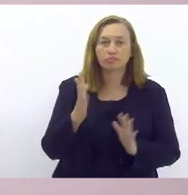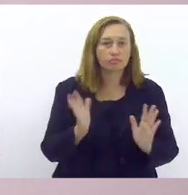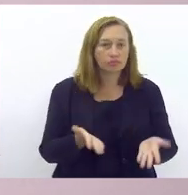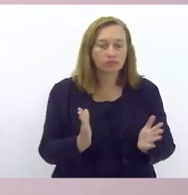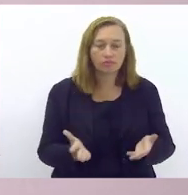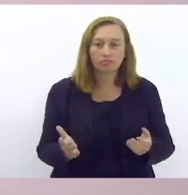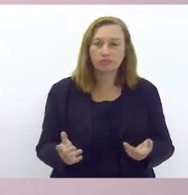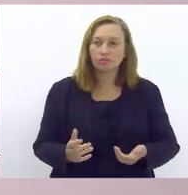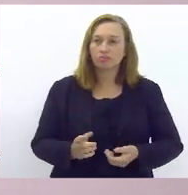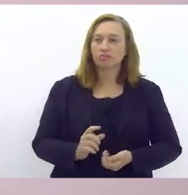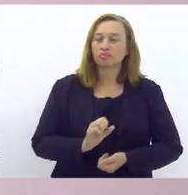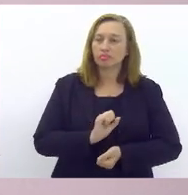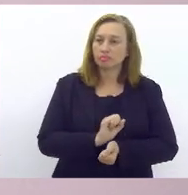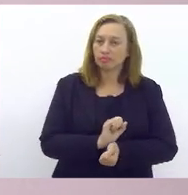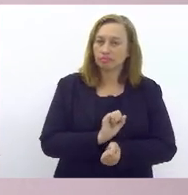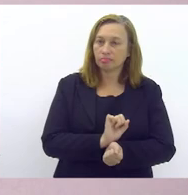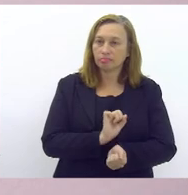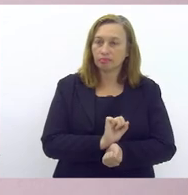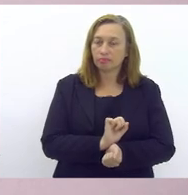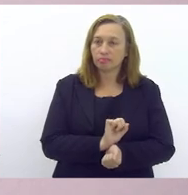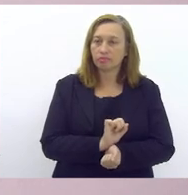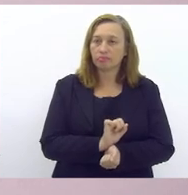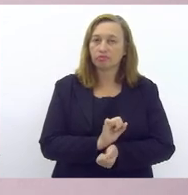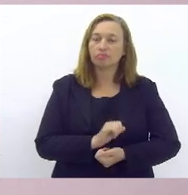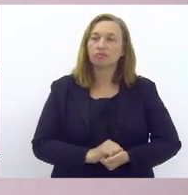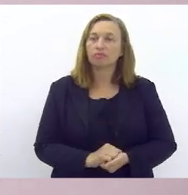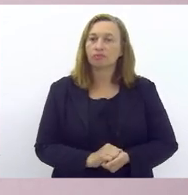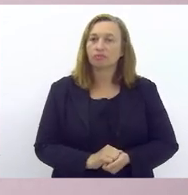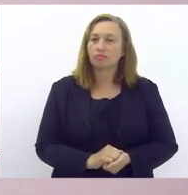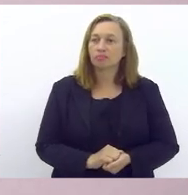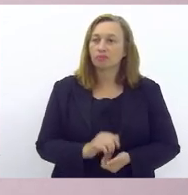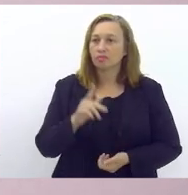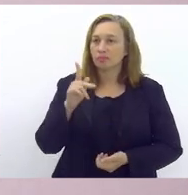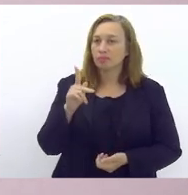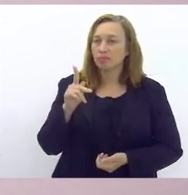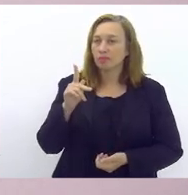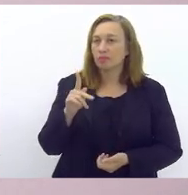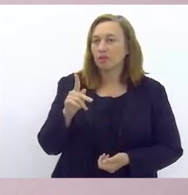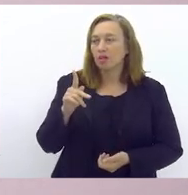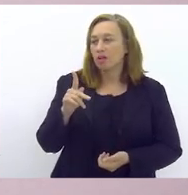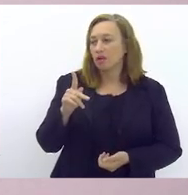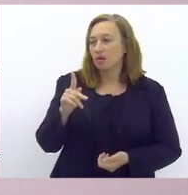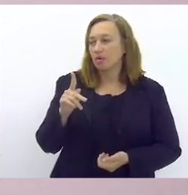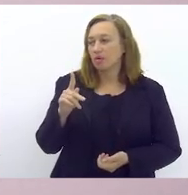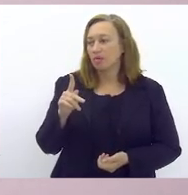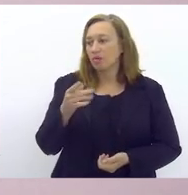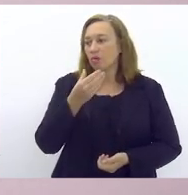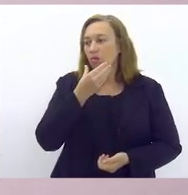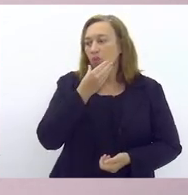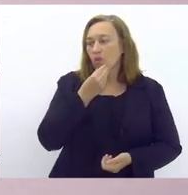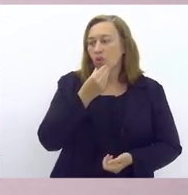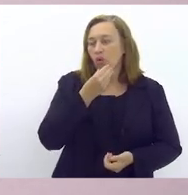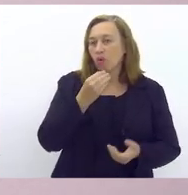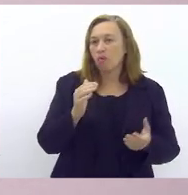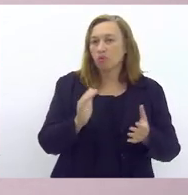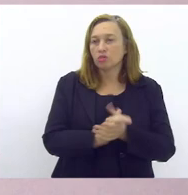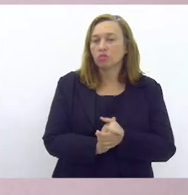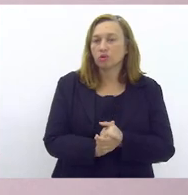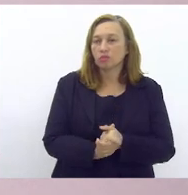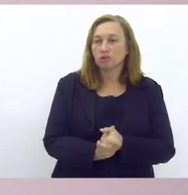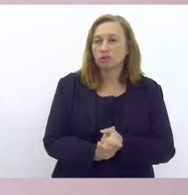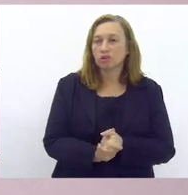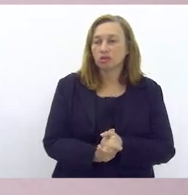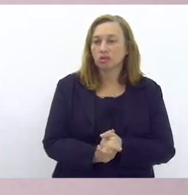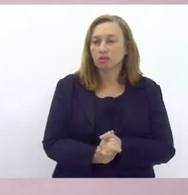ficar de braços cruzados esperando que o patriarcado nos banque, porque a gente não vai ser bancada pelo patriarcado